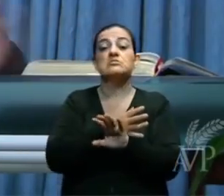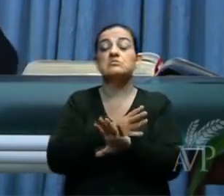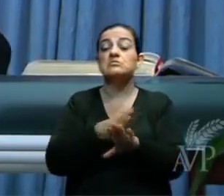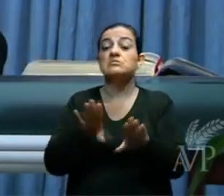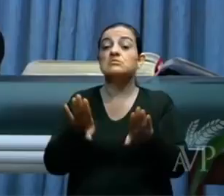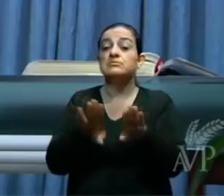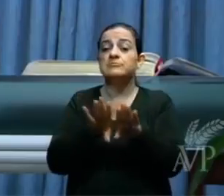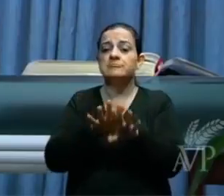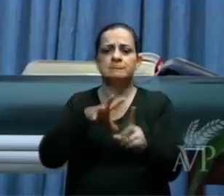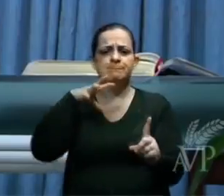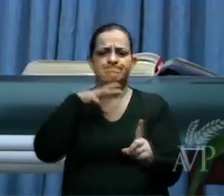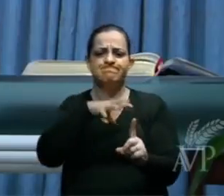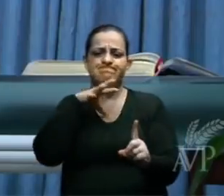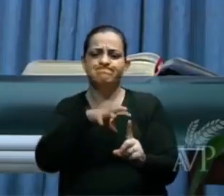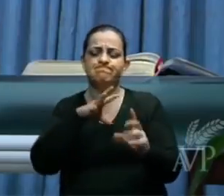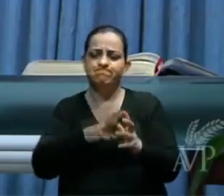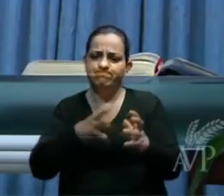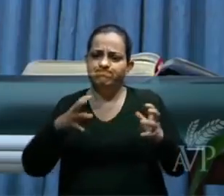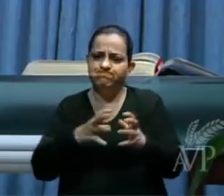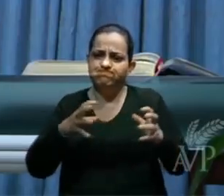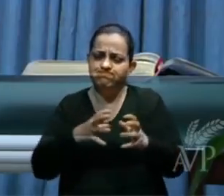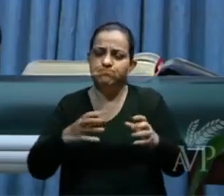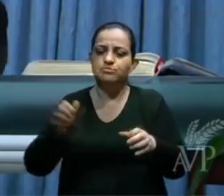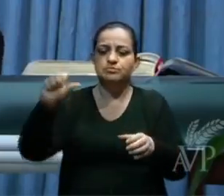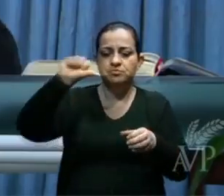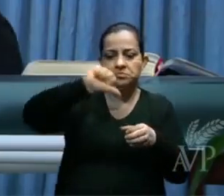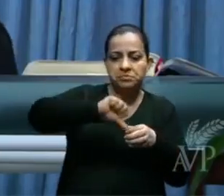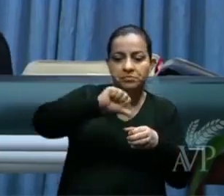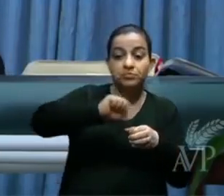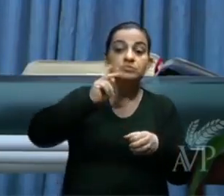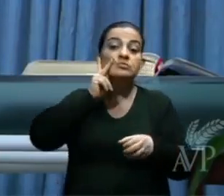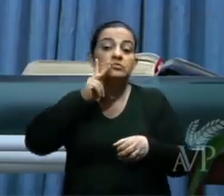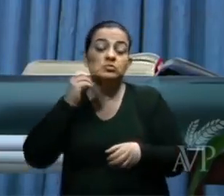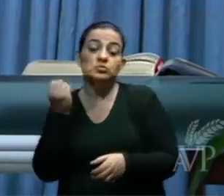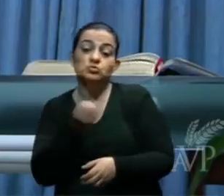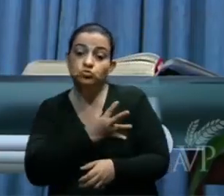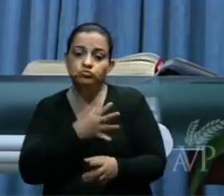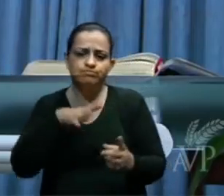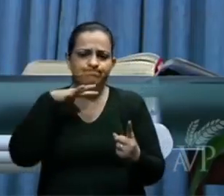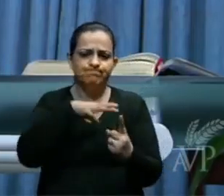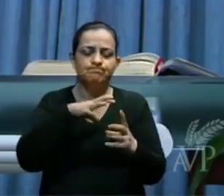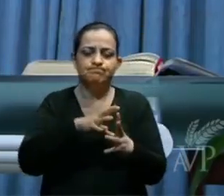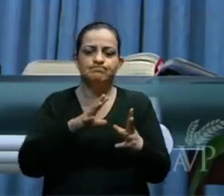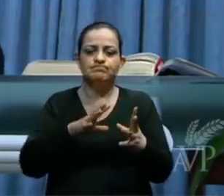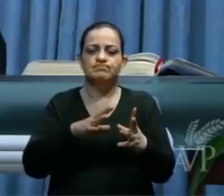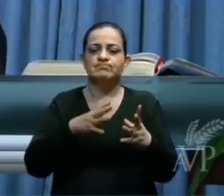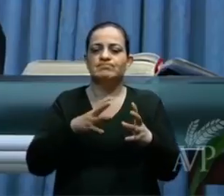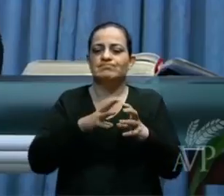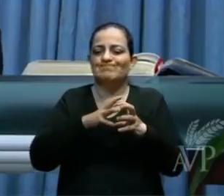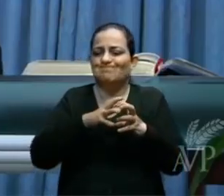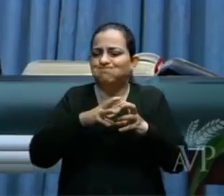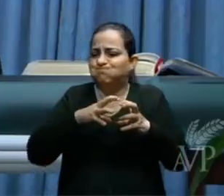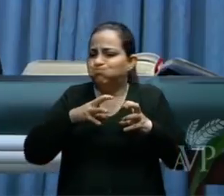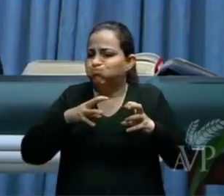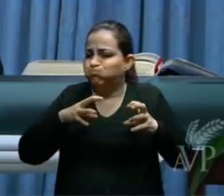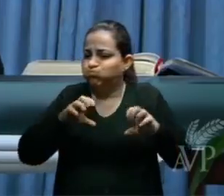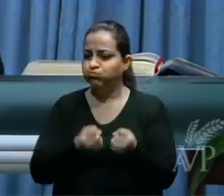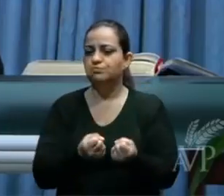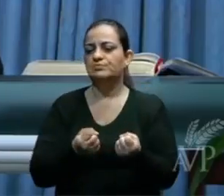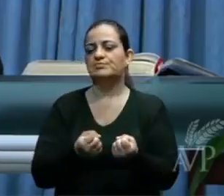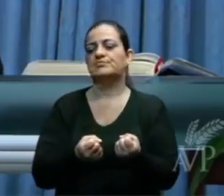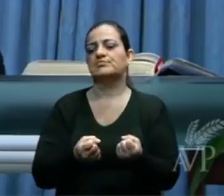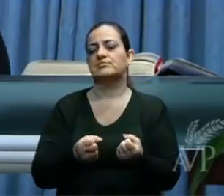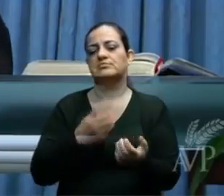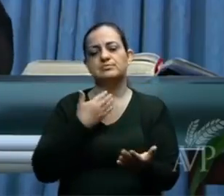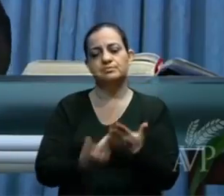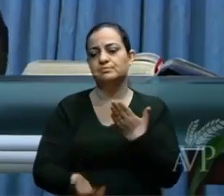quando a pressão vem foi o vinho novo ali a pressão vem pronto se vai o vinho